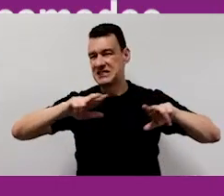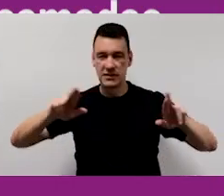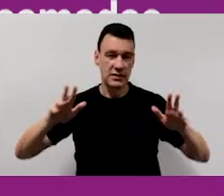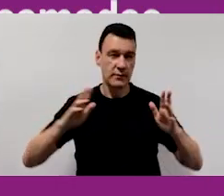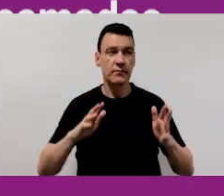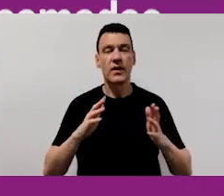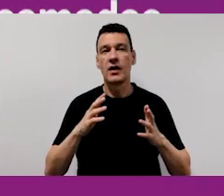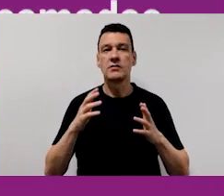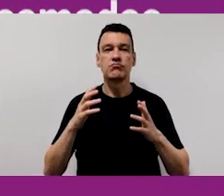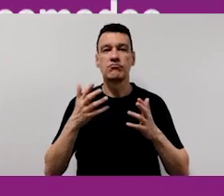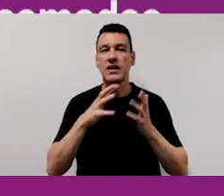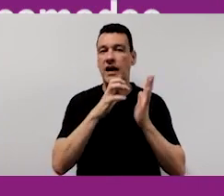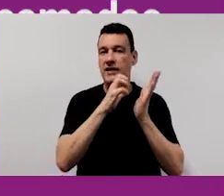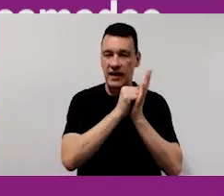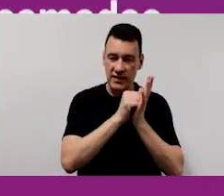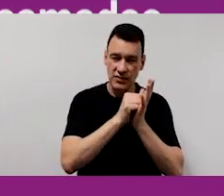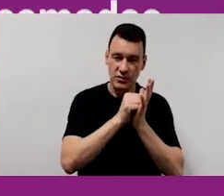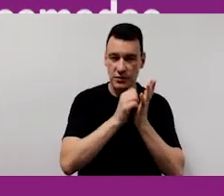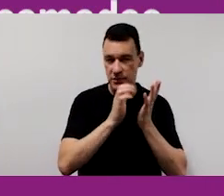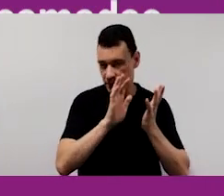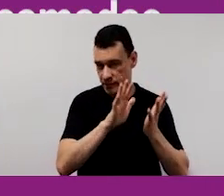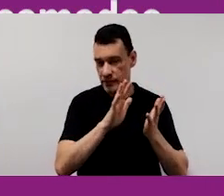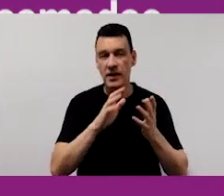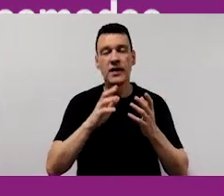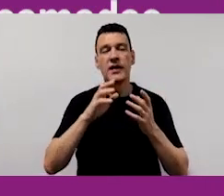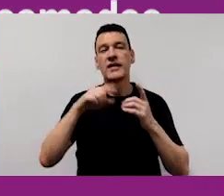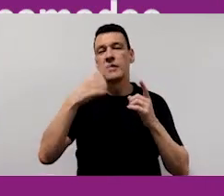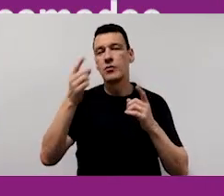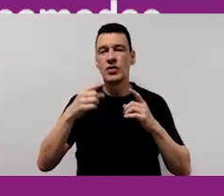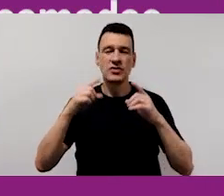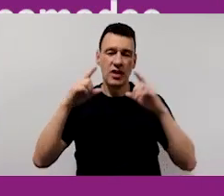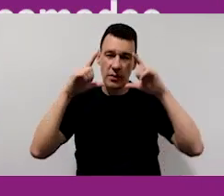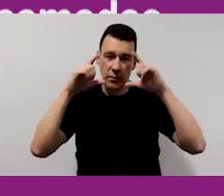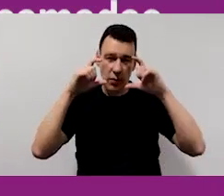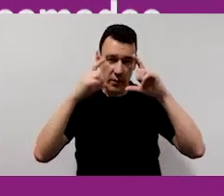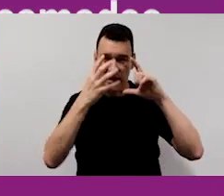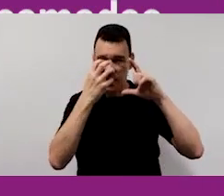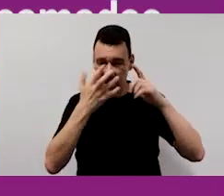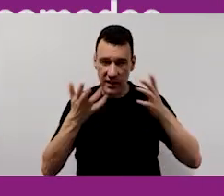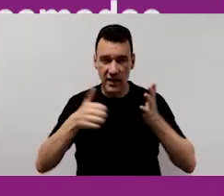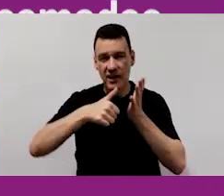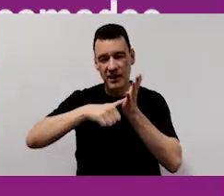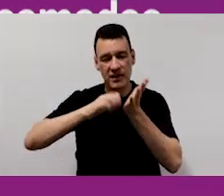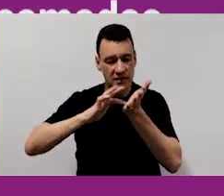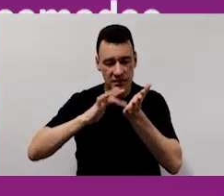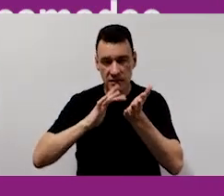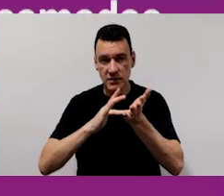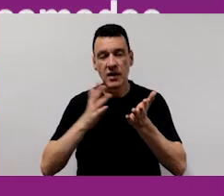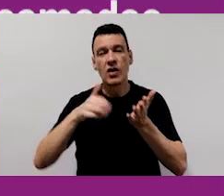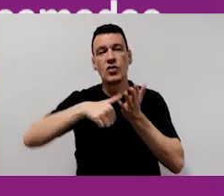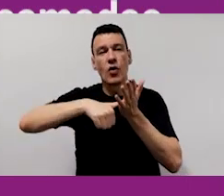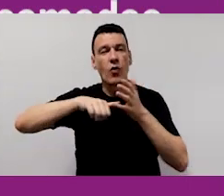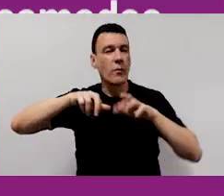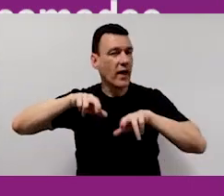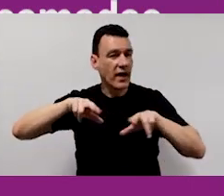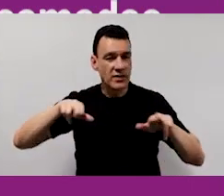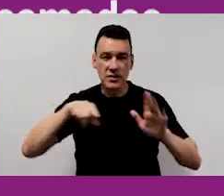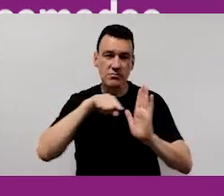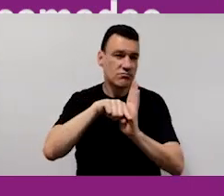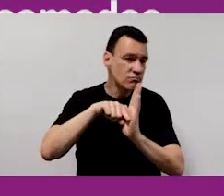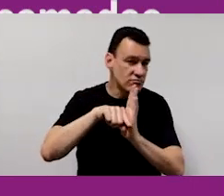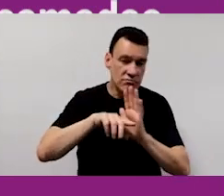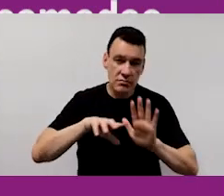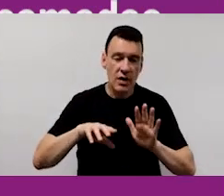KYC, depois com biometria, análise de dispositivo e verificação de documento. Isso funciona igual para todas as empresas?